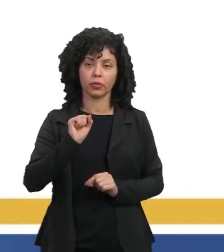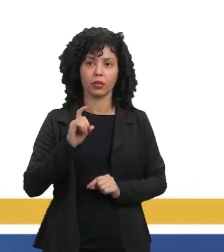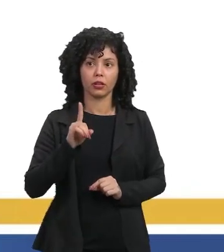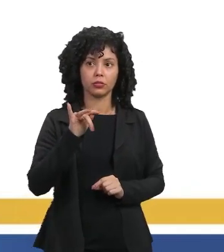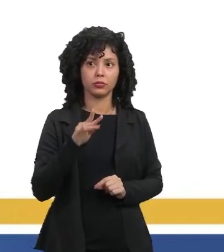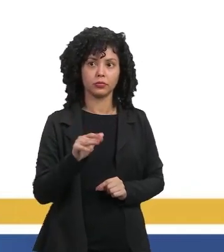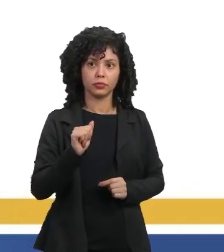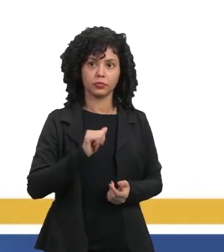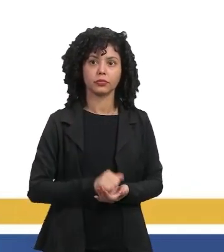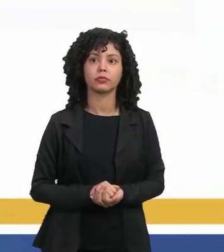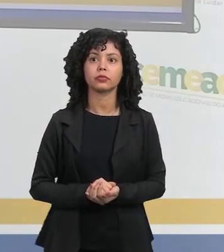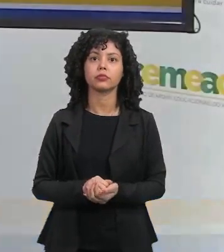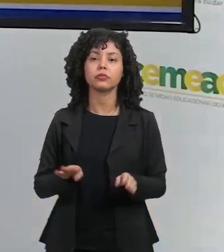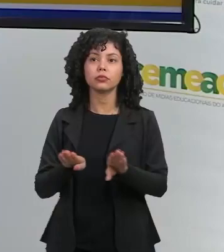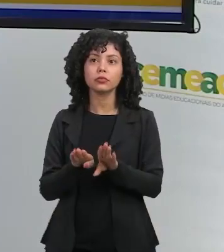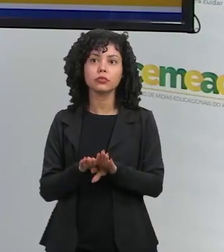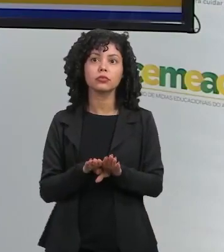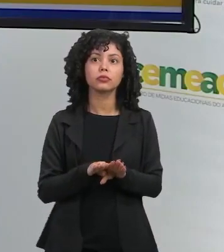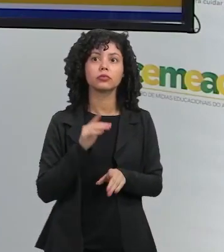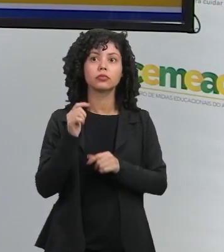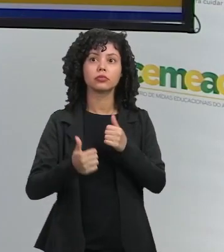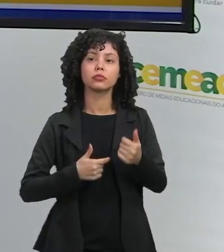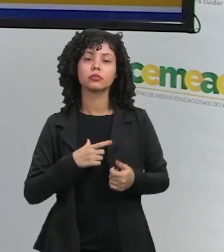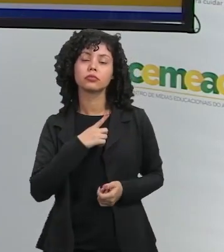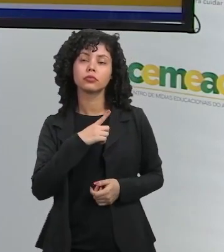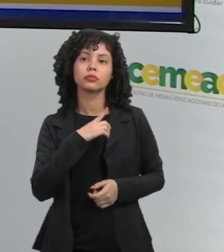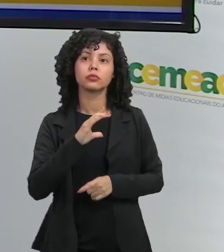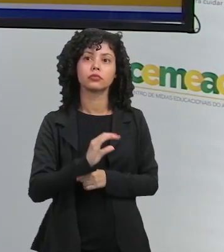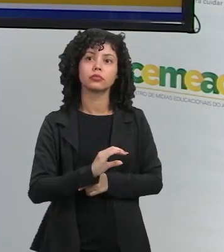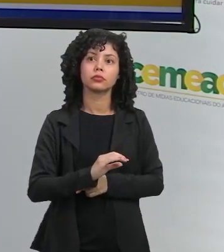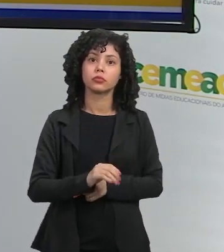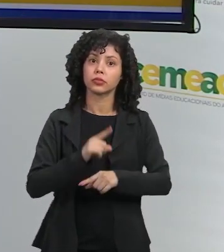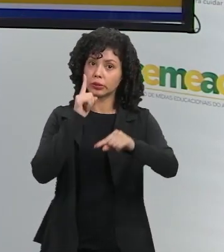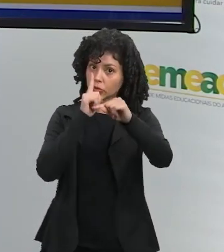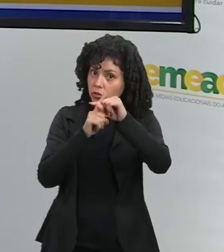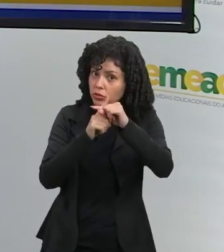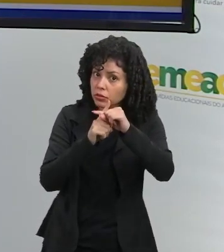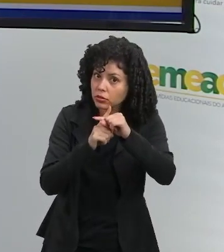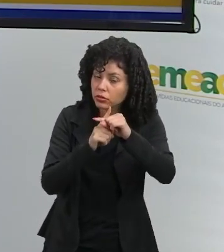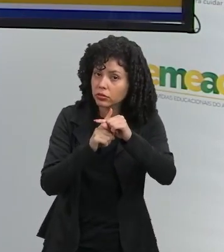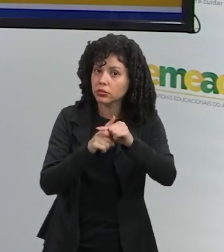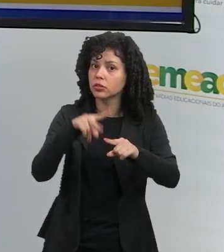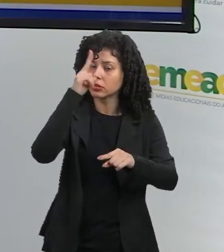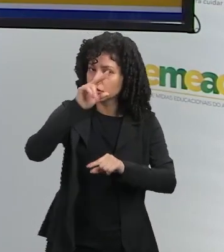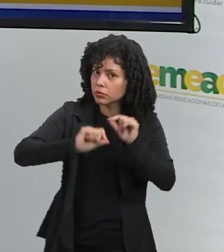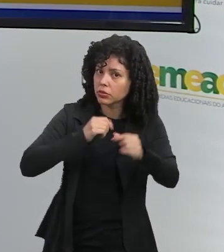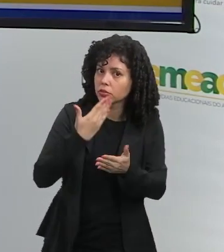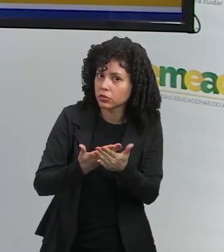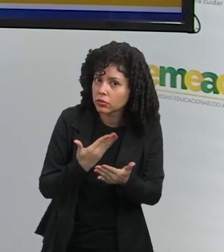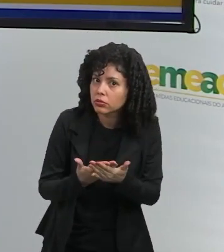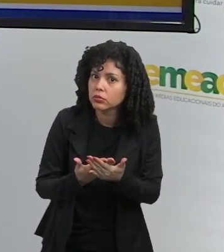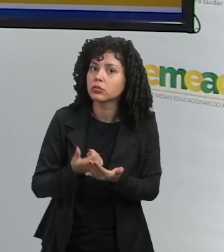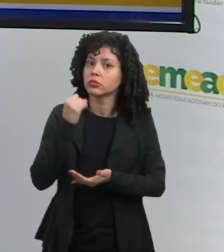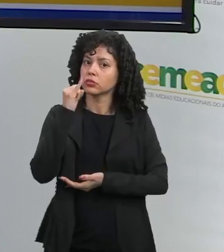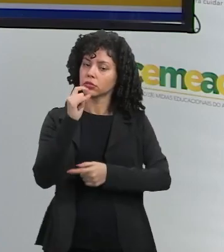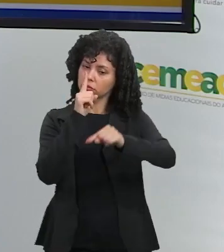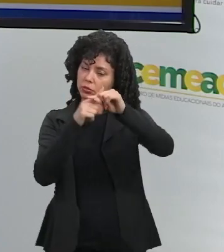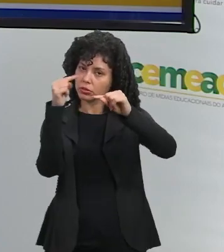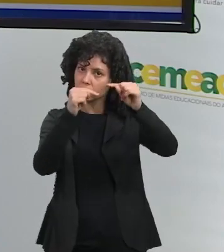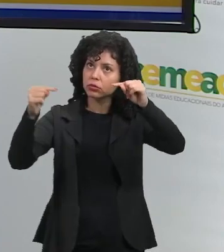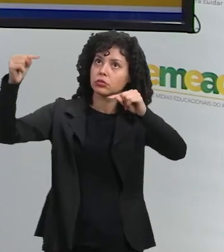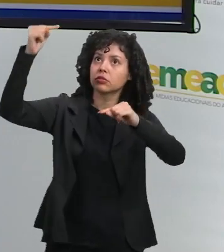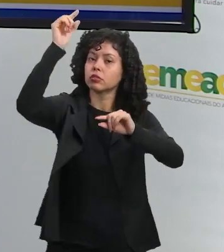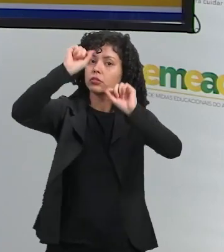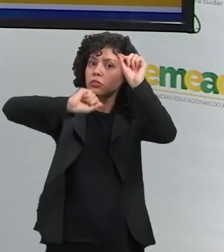nesse caso, ele está com uma carga positiva. Então, lembrando da aula, se está com mais um lá em